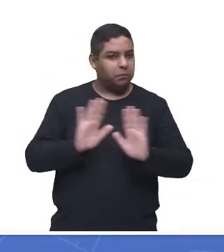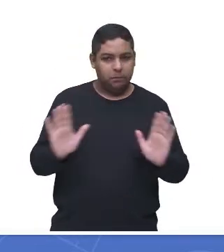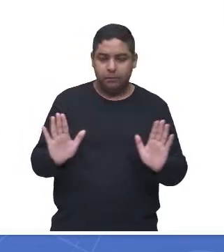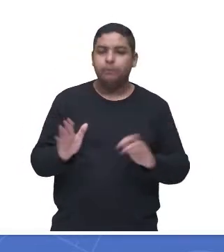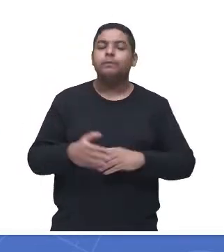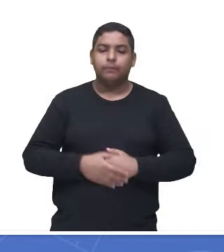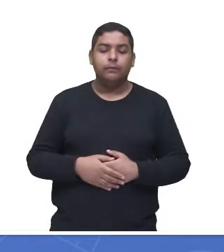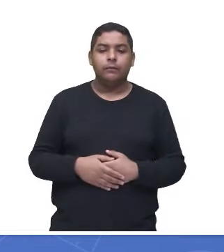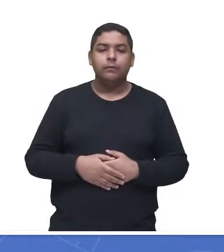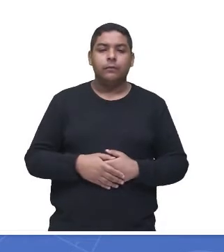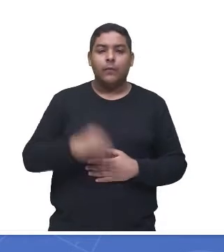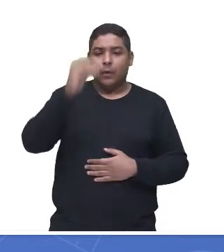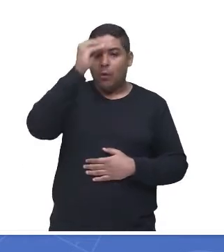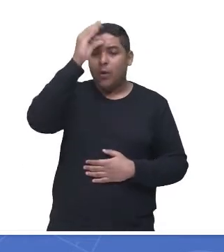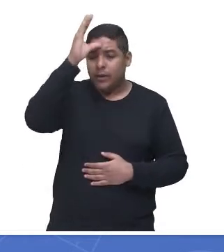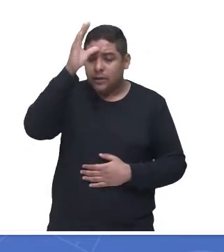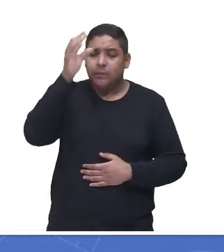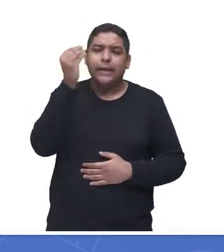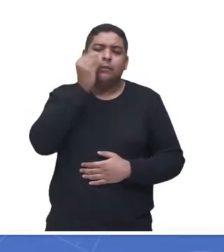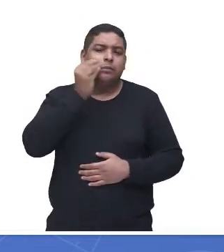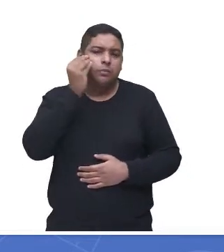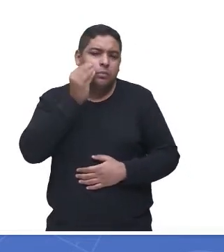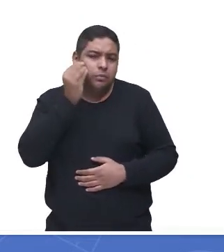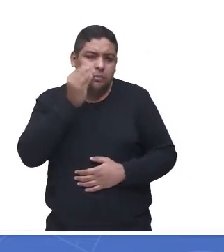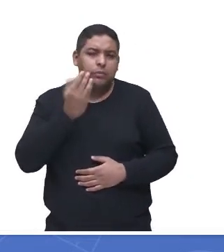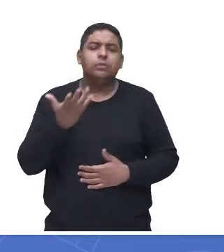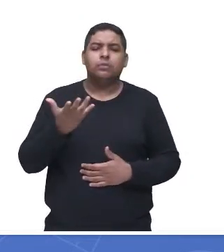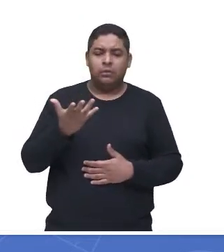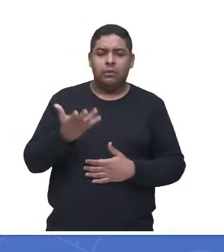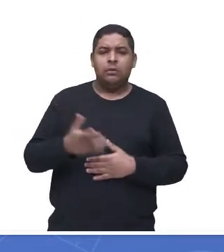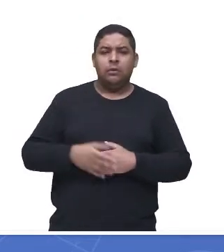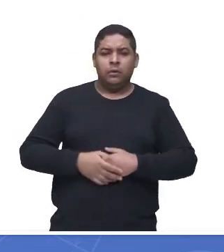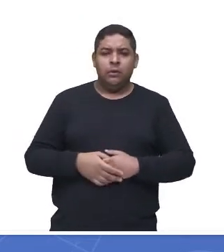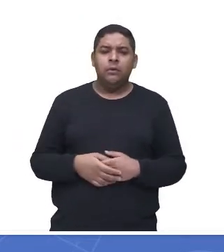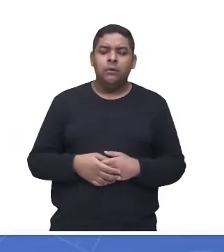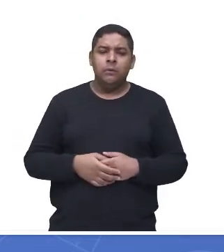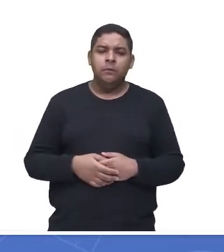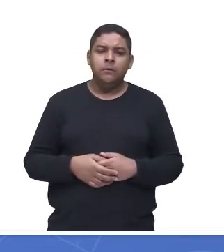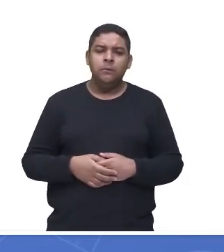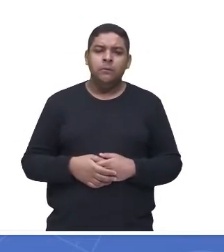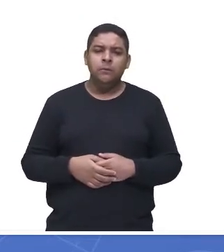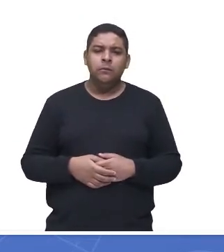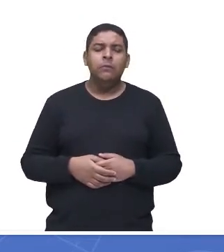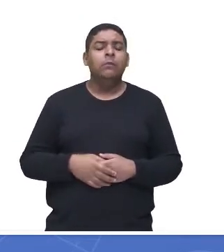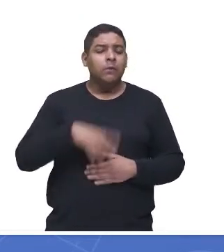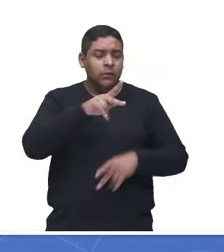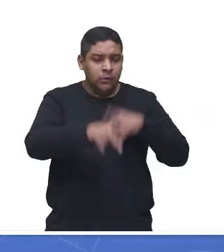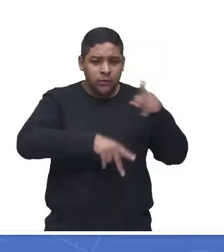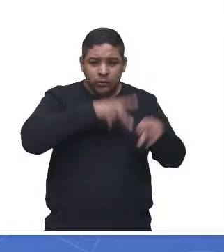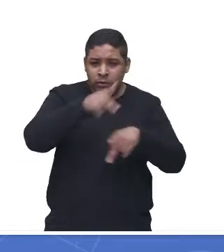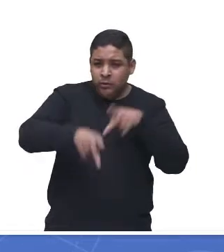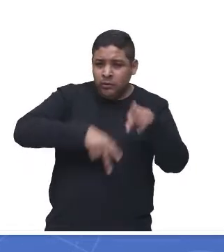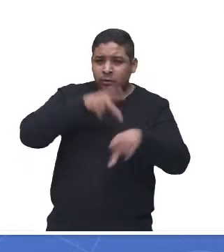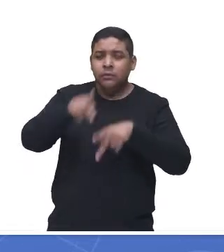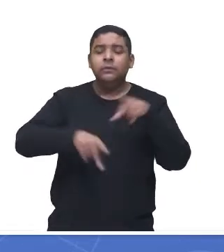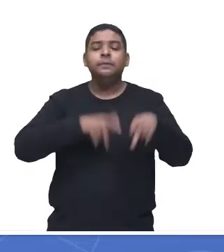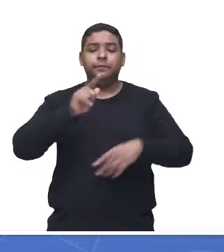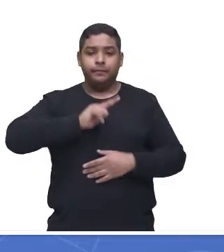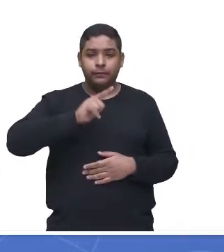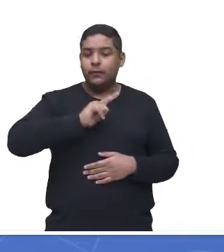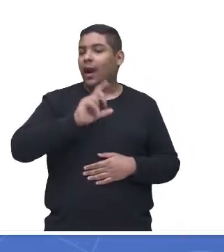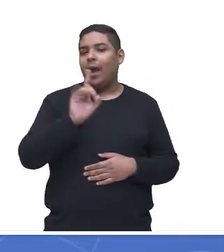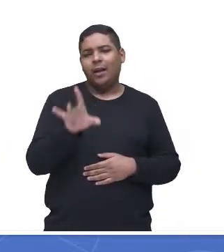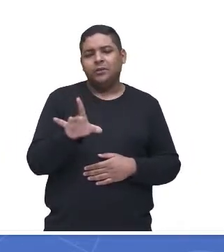falando de conhecimento mais empírico, do senso comum, é um conhecimento do povão, é um conhecimento do povo, né,